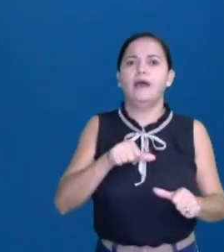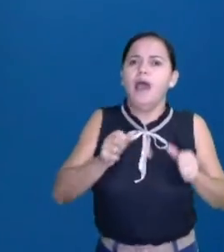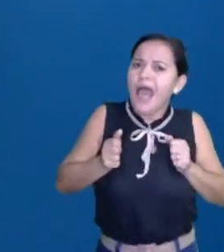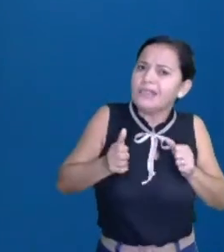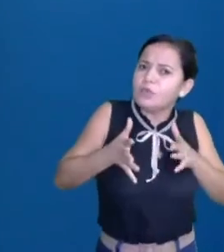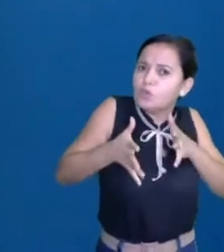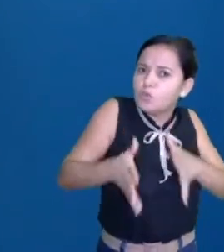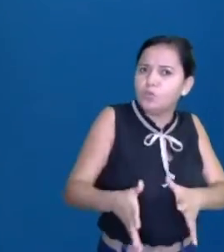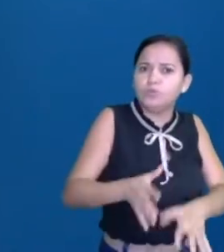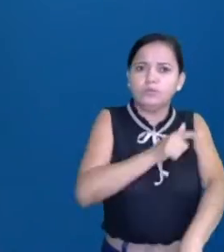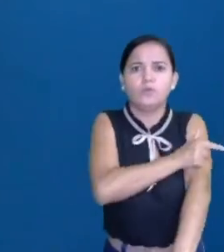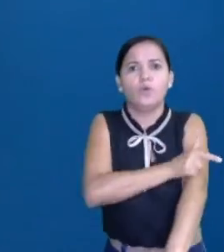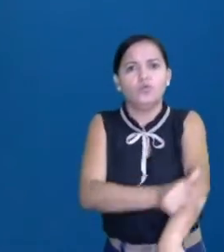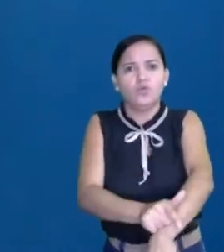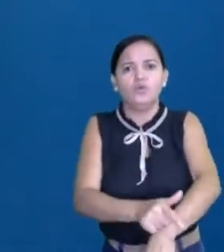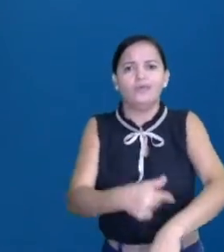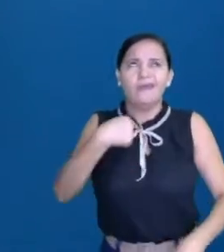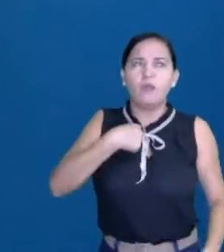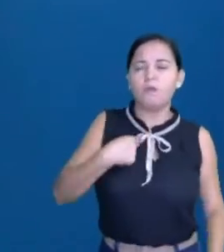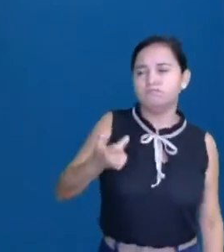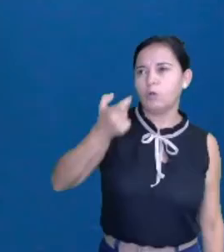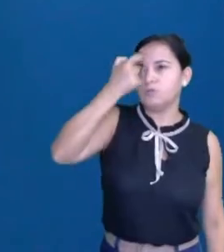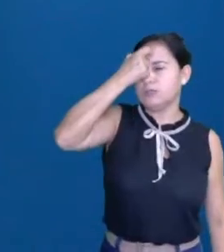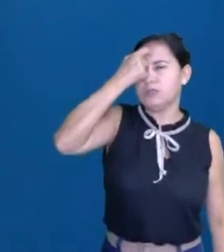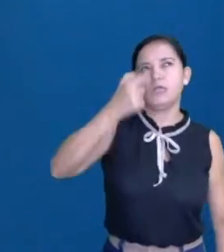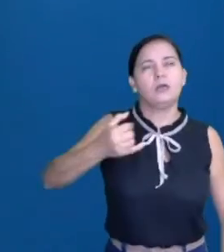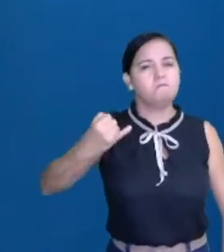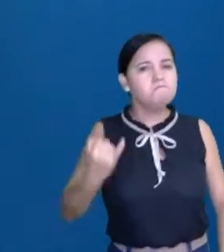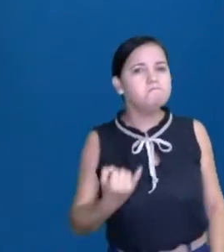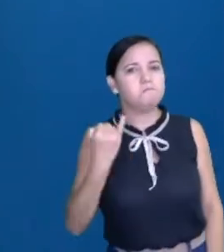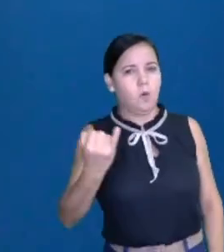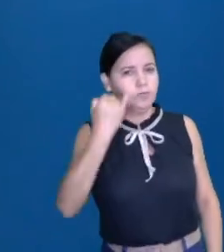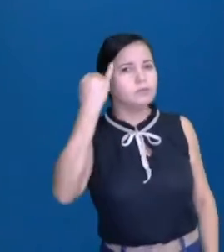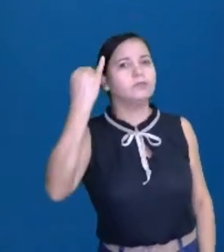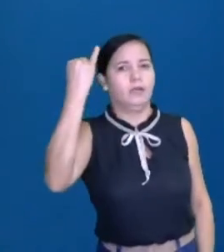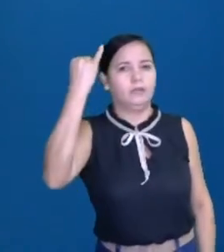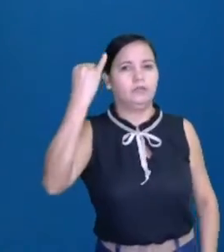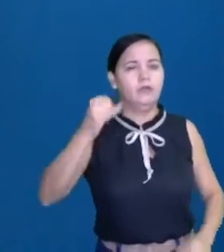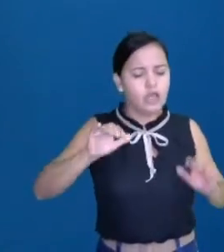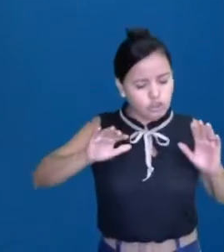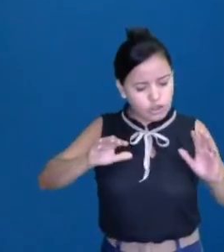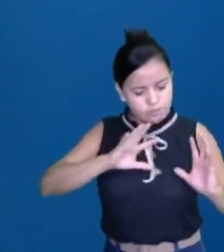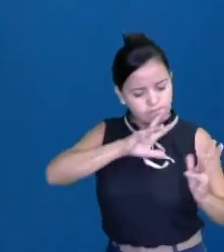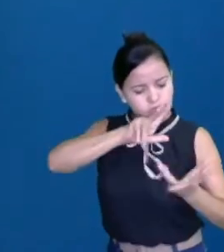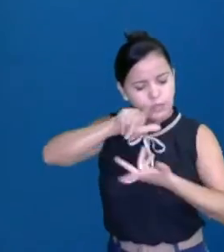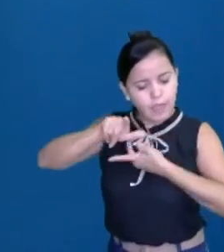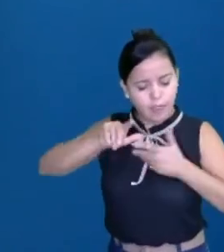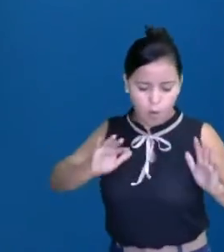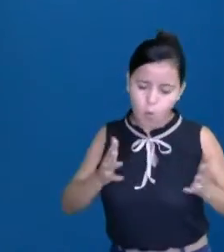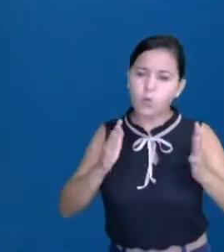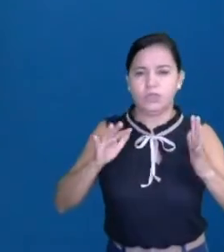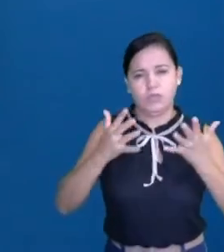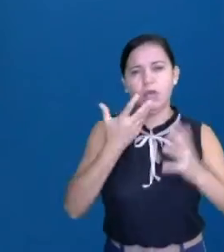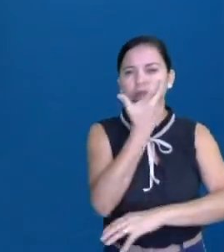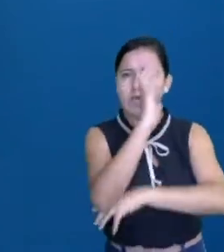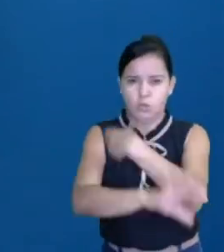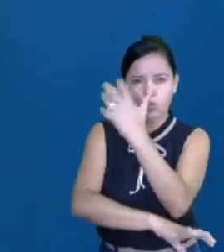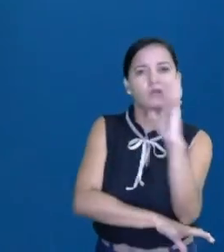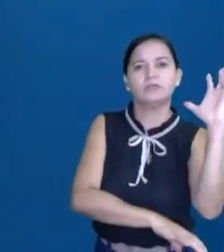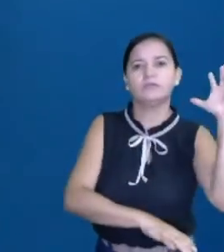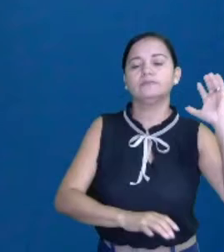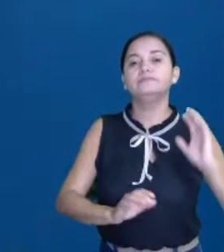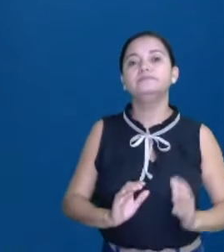Para que você possa ter consciência da importância de como é relevante cuidar do teu planeta. Por favor, produção, nosso próximo